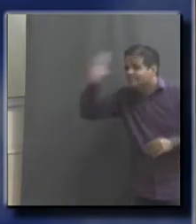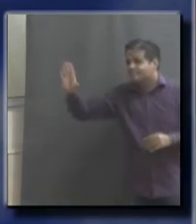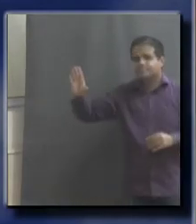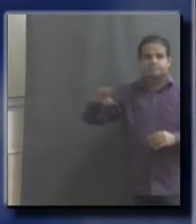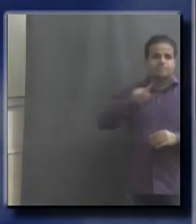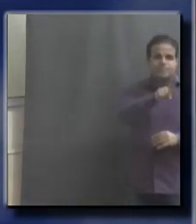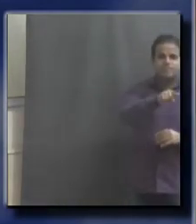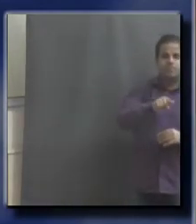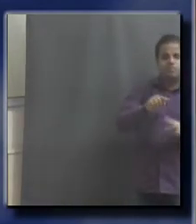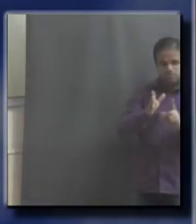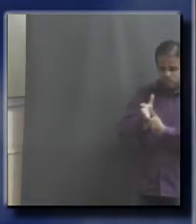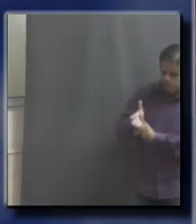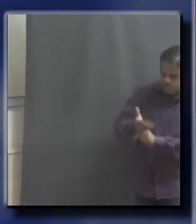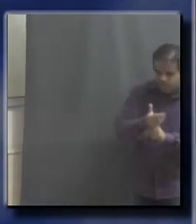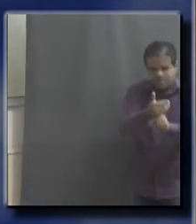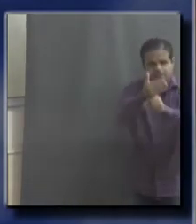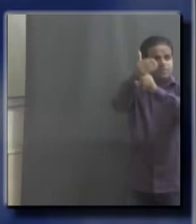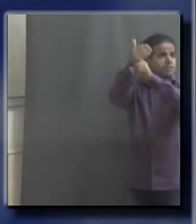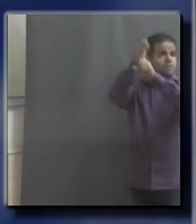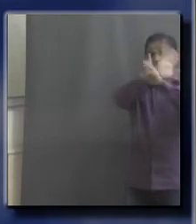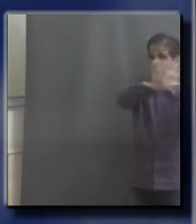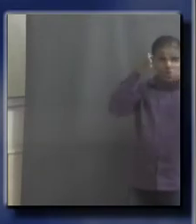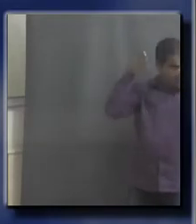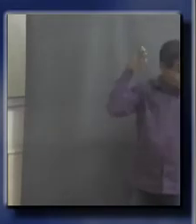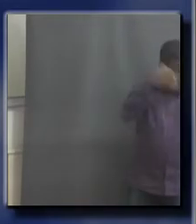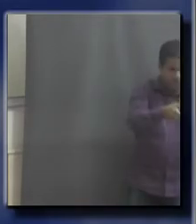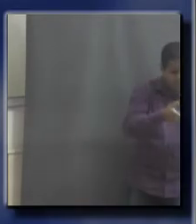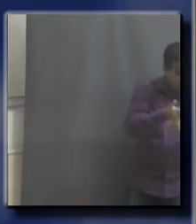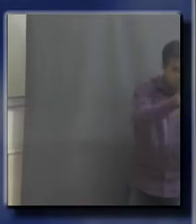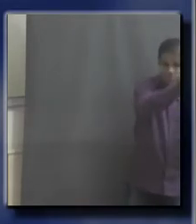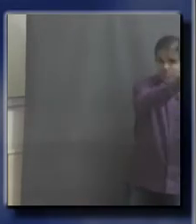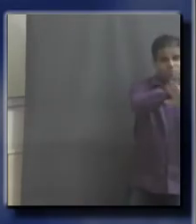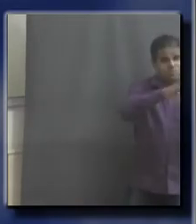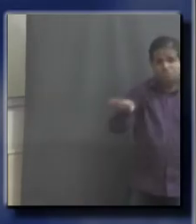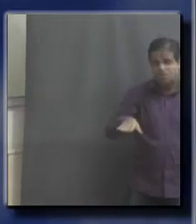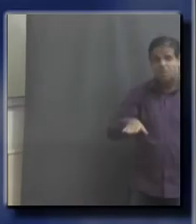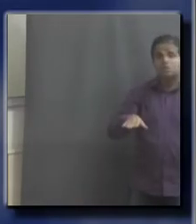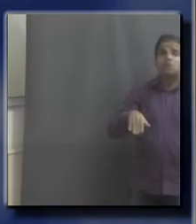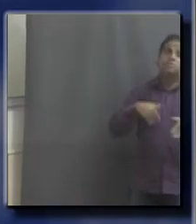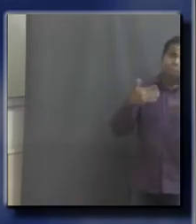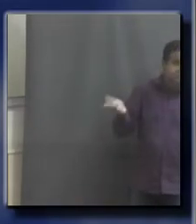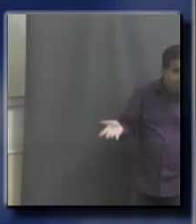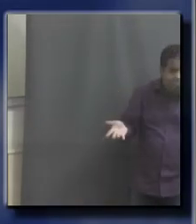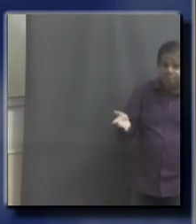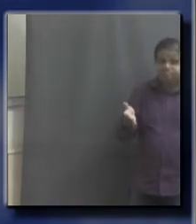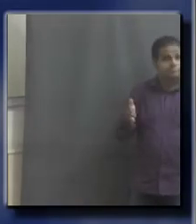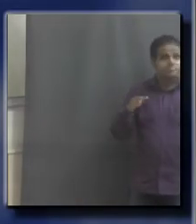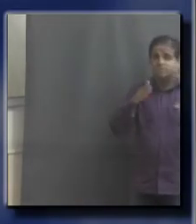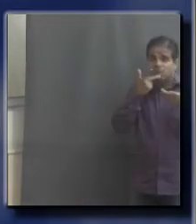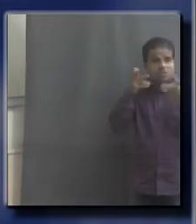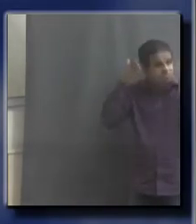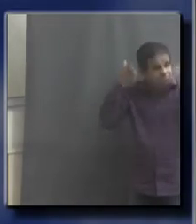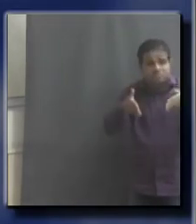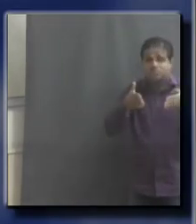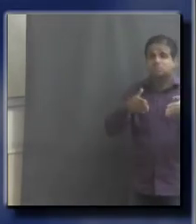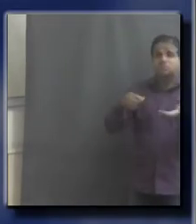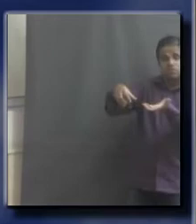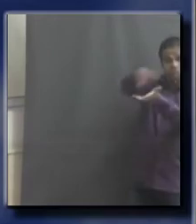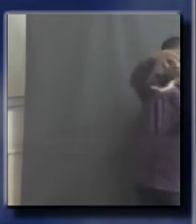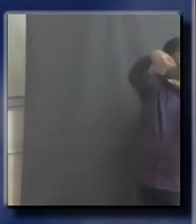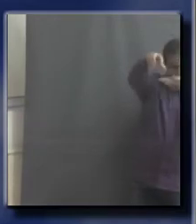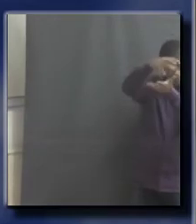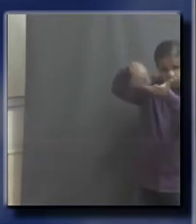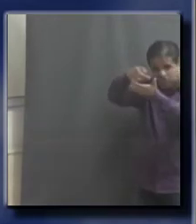priorização da tecnologia, e é um projeto que é, de fato, mercadológico. Não é? Então, as